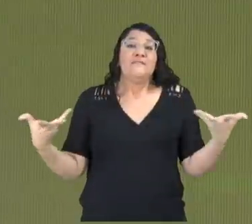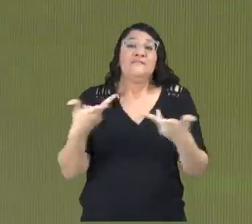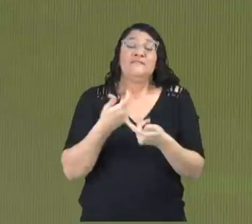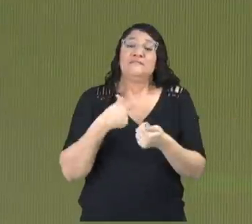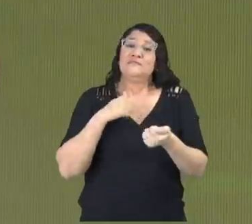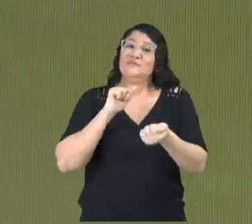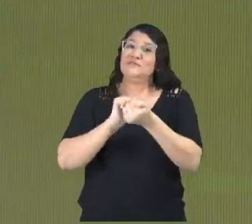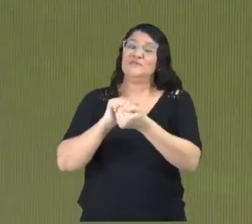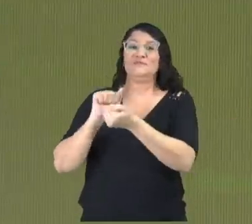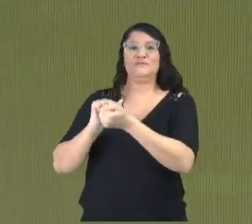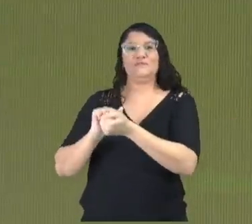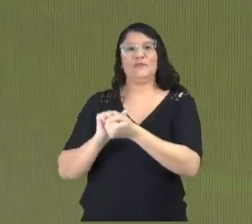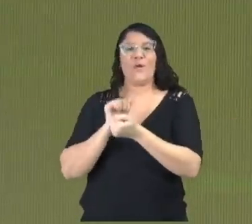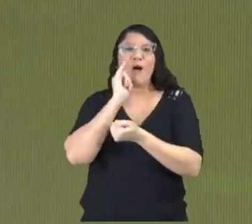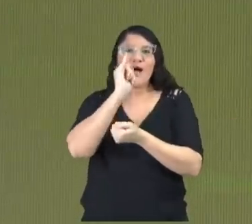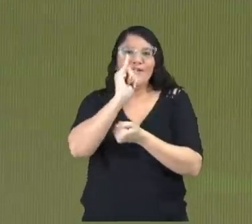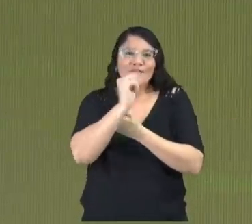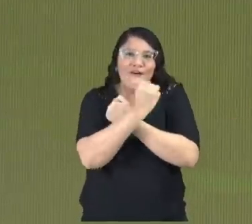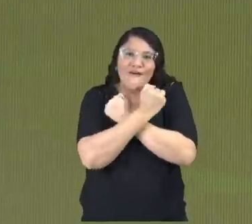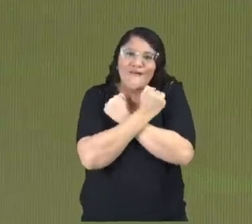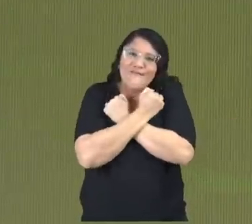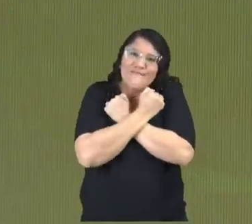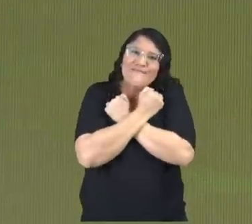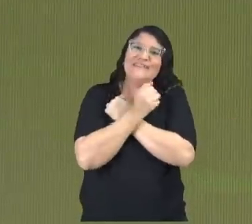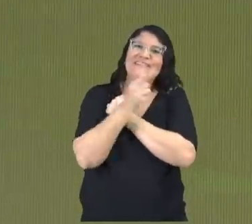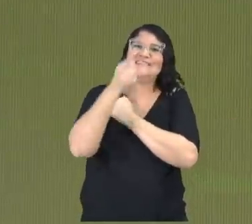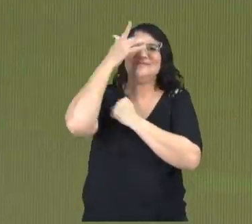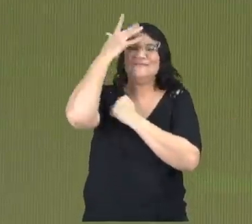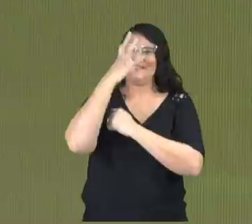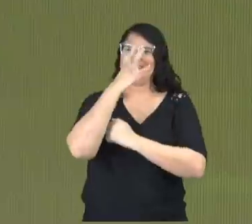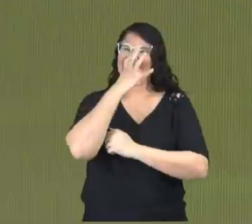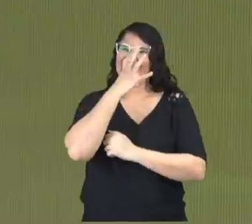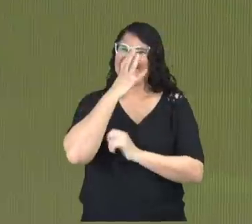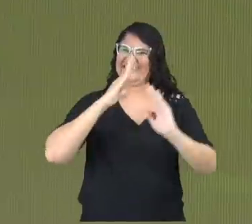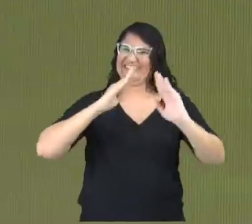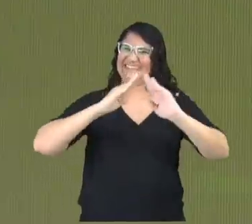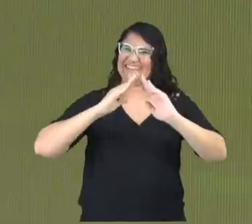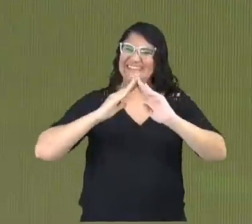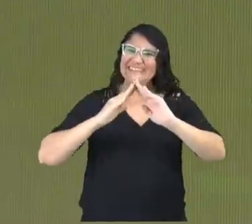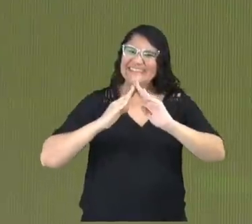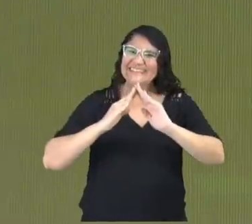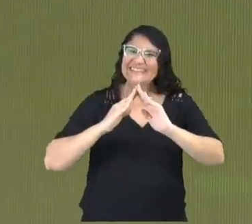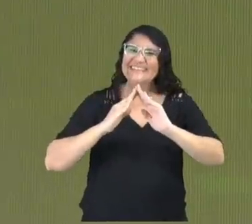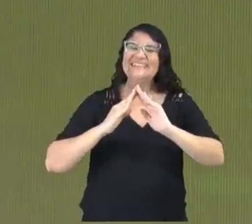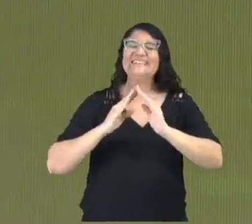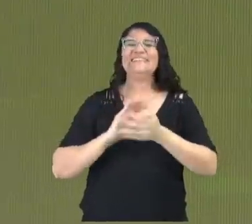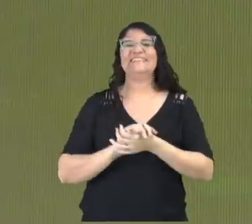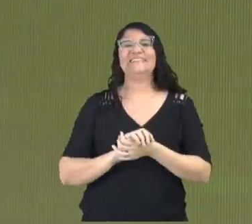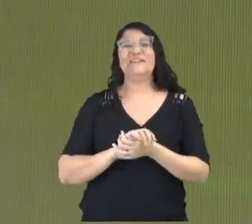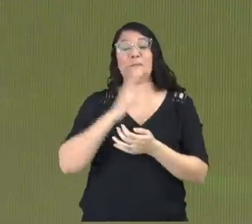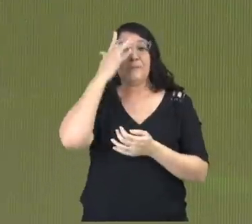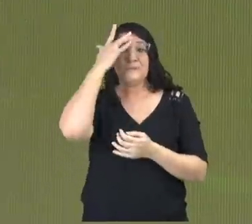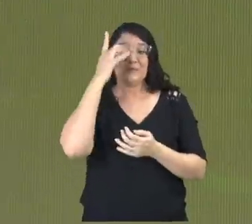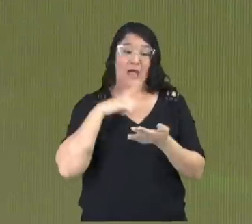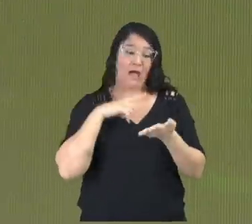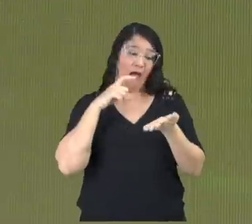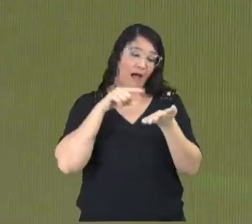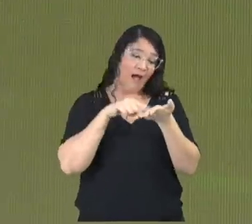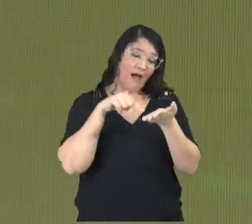um abraço agora para quem está em casa, quem está nos assistindo, quem está ligado